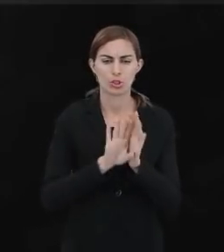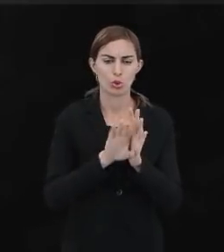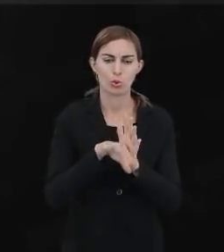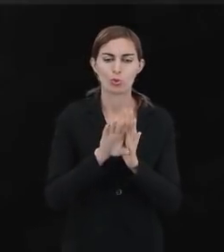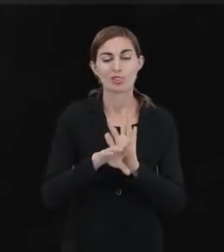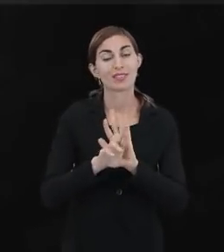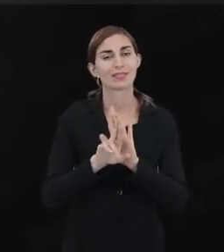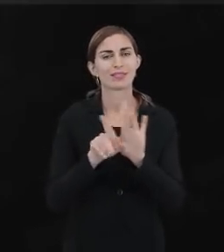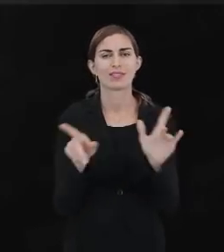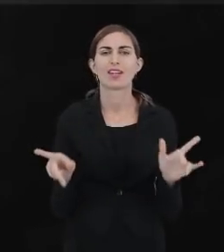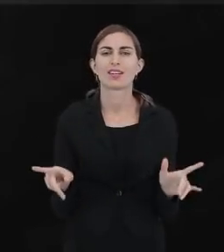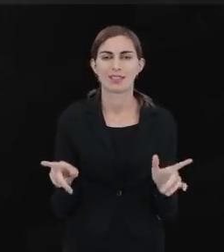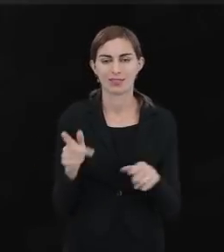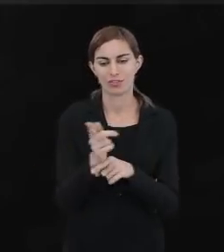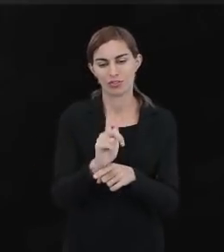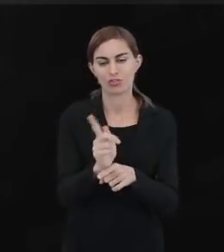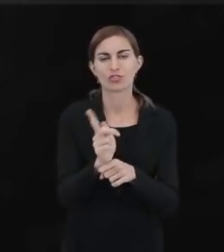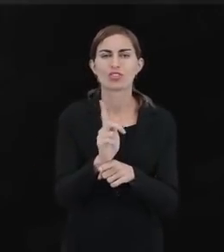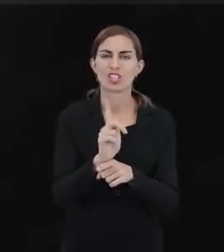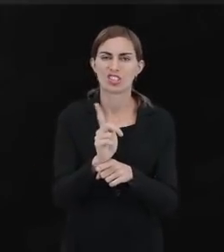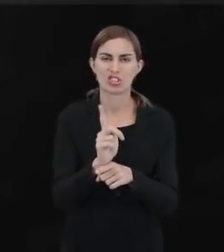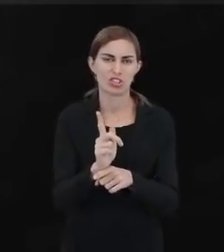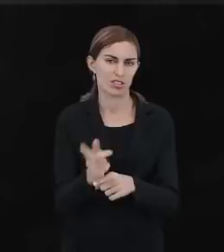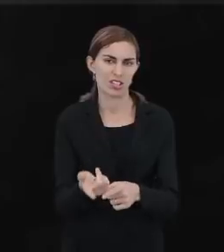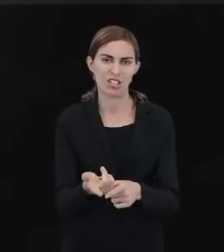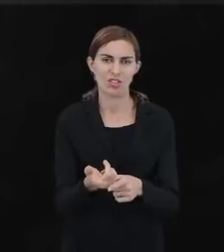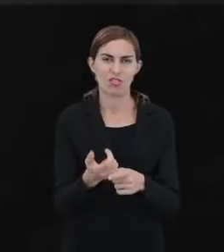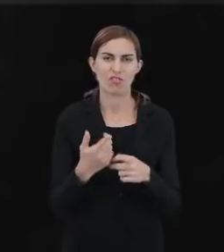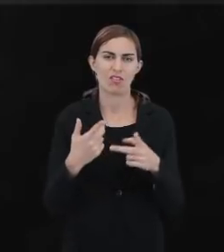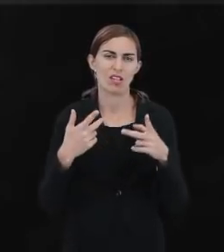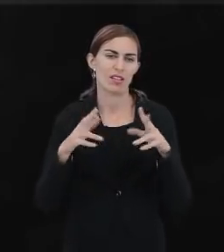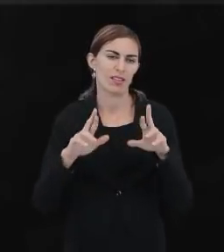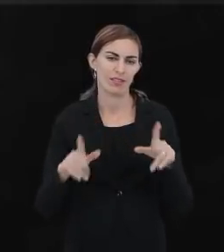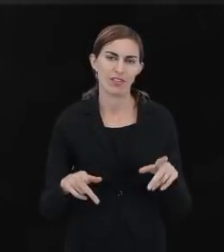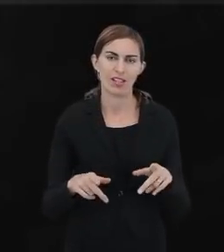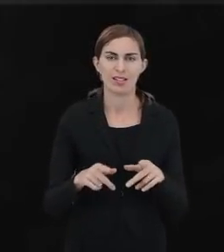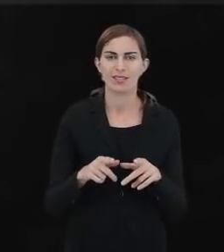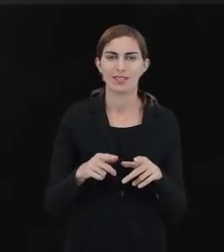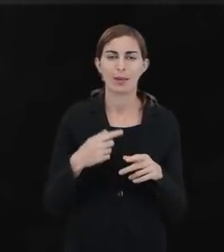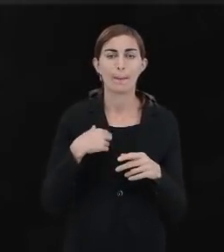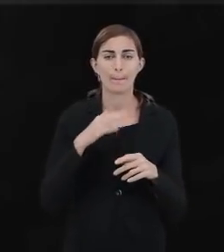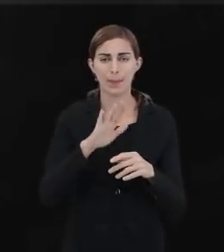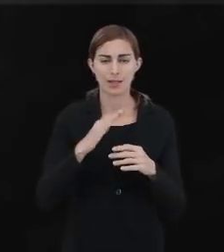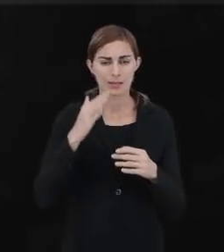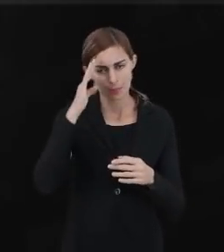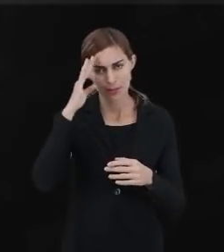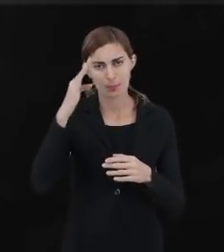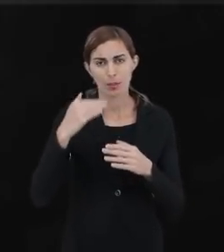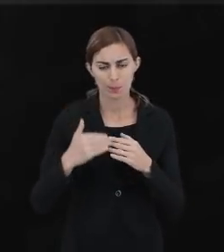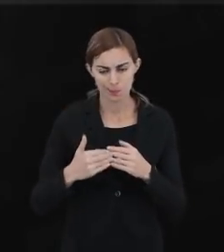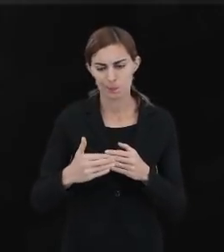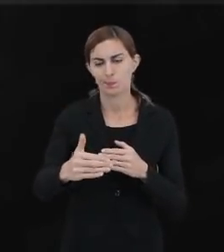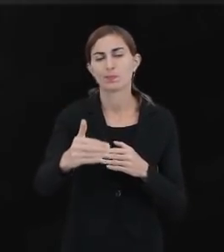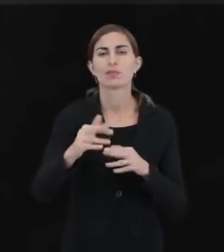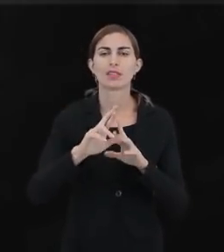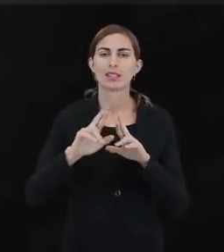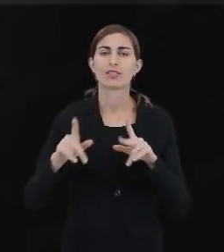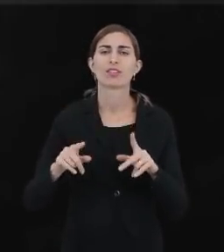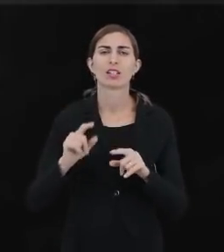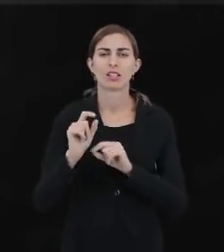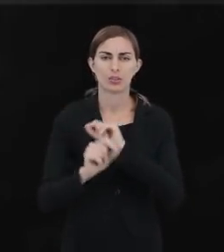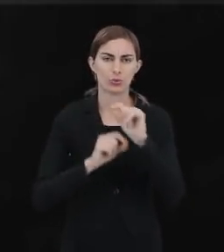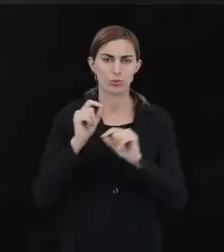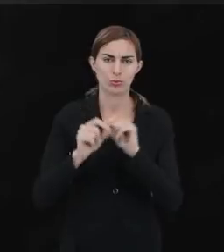diferente a gestão não é uma área diferente apenas é um paradigma é diferente e